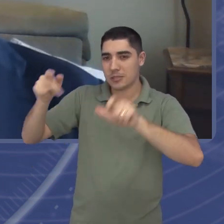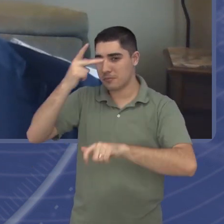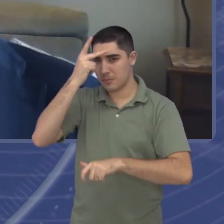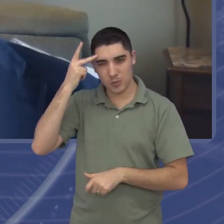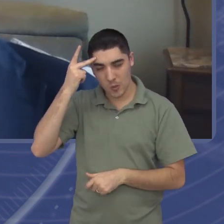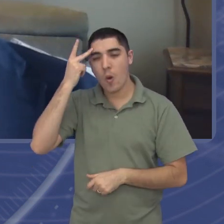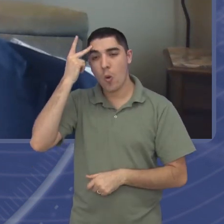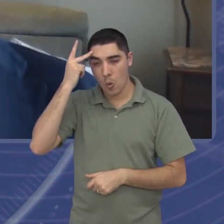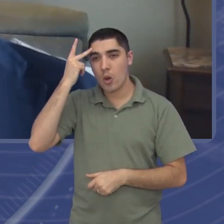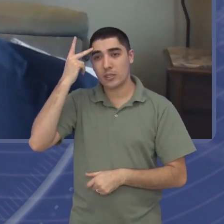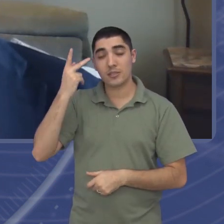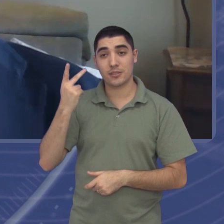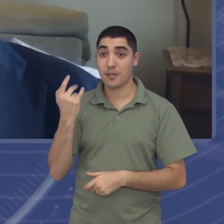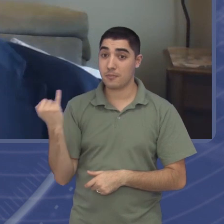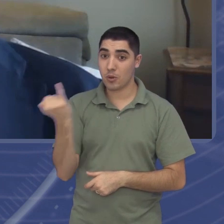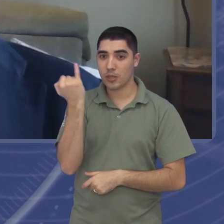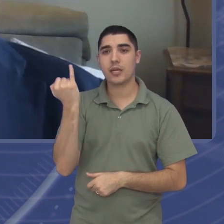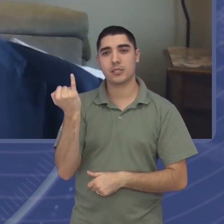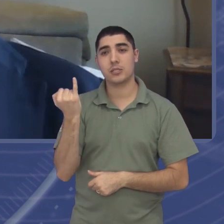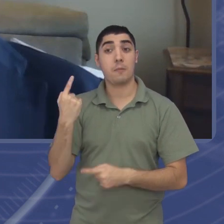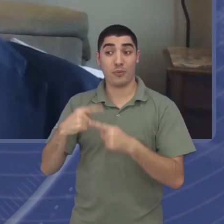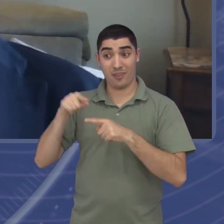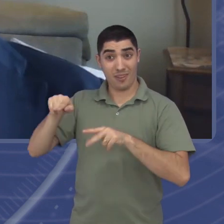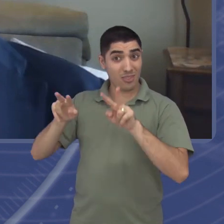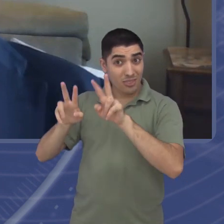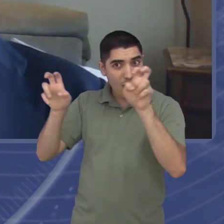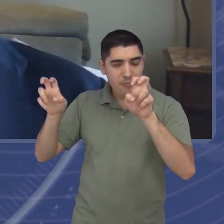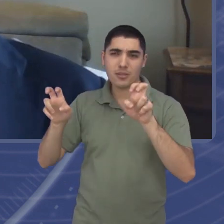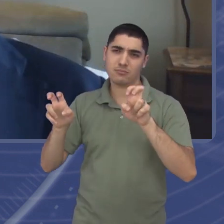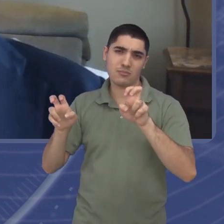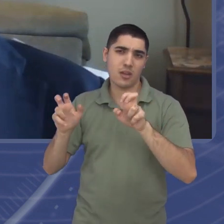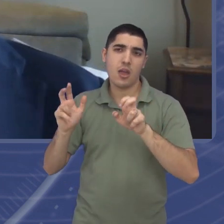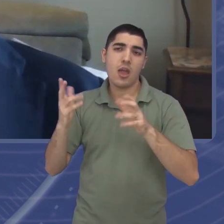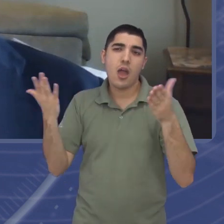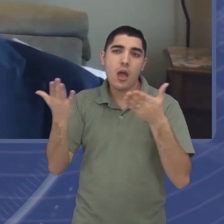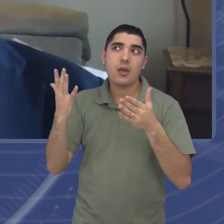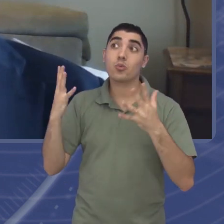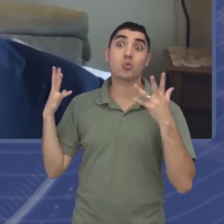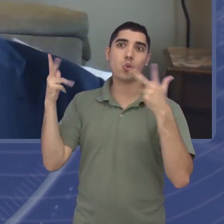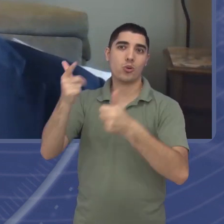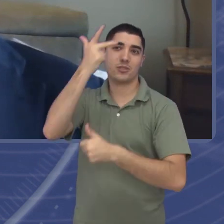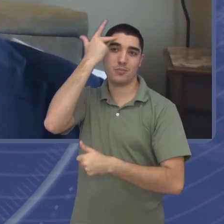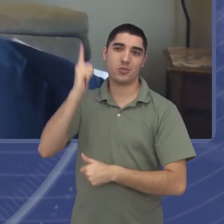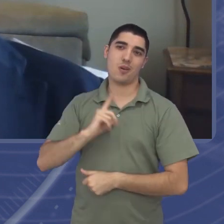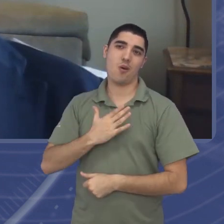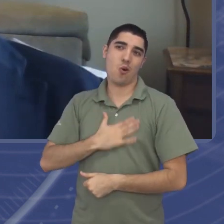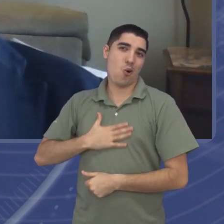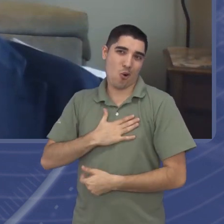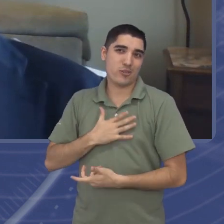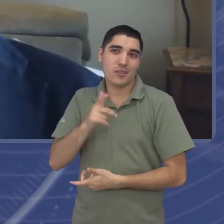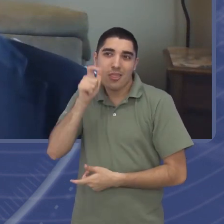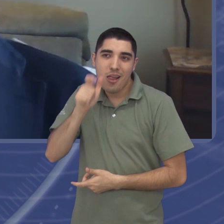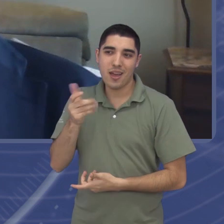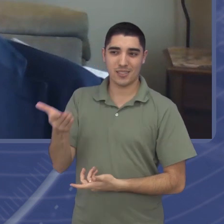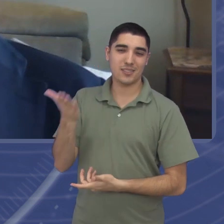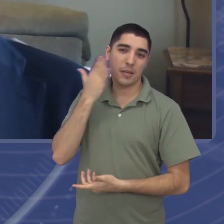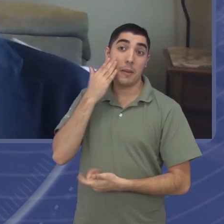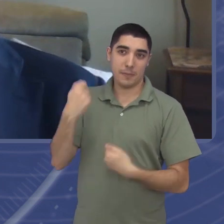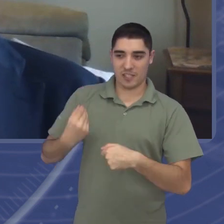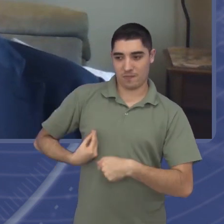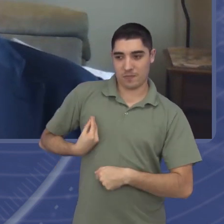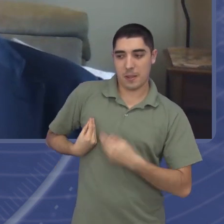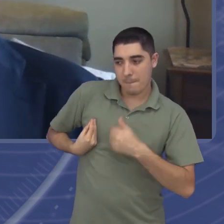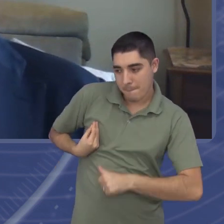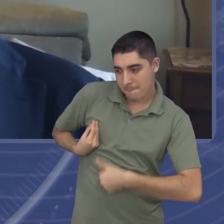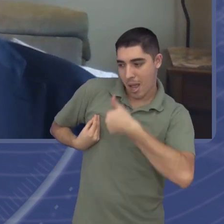para as pessoas, né? A gente passar, ainda mais um tema como esse, que é um tema comum a todos nós, né? A gente tem que dormir melhor, porque tem